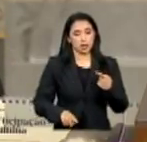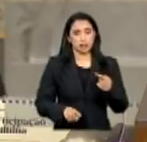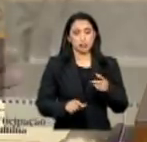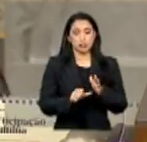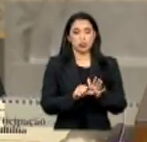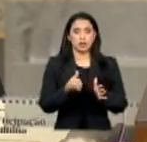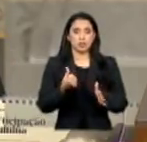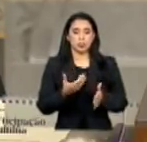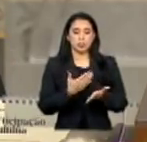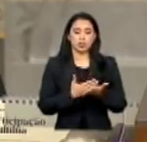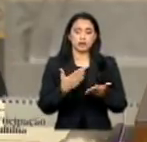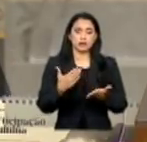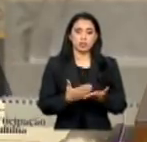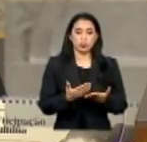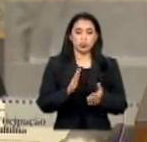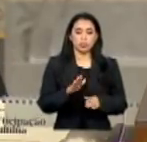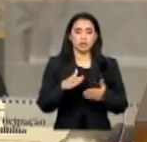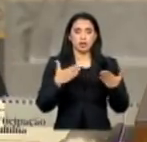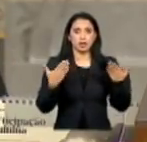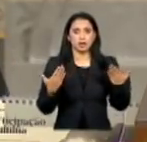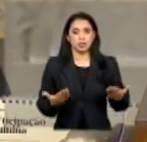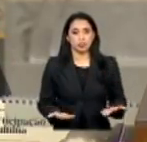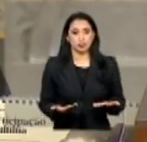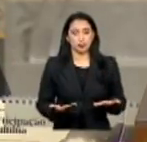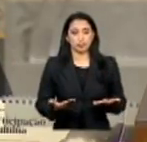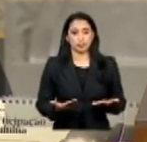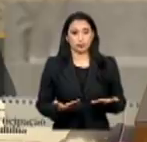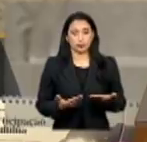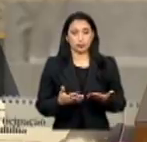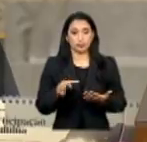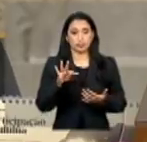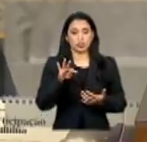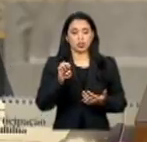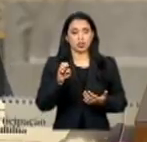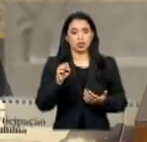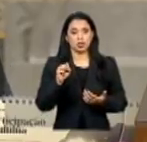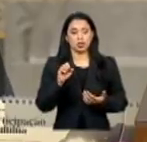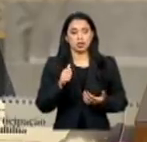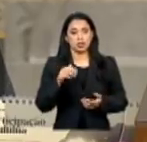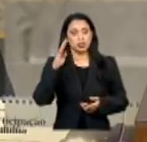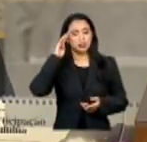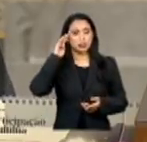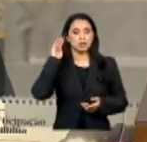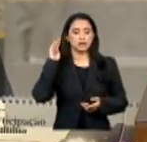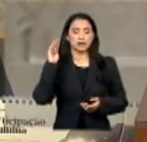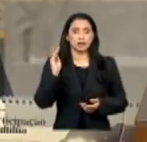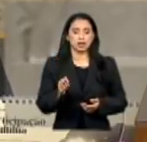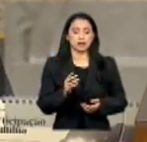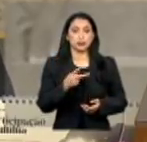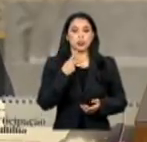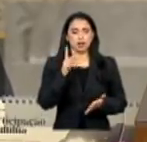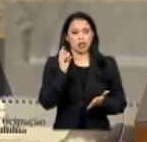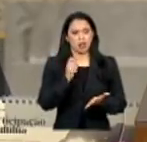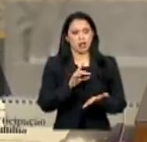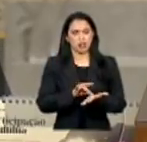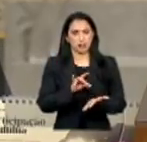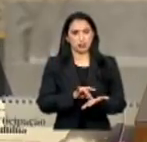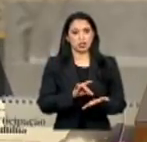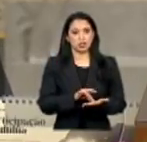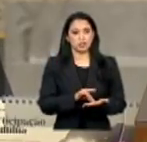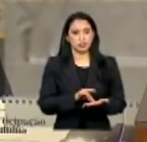comércio referindo então aquilo que denomina de tese principal afirmando que é cediço